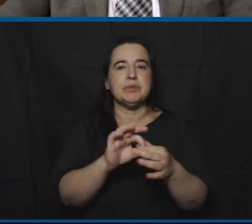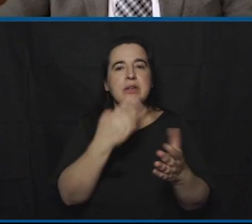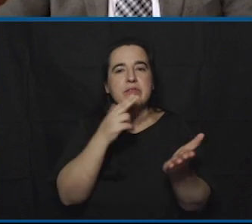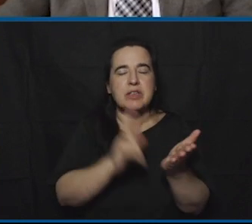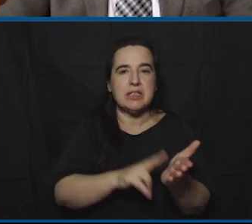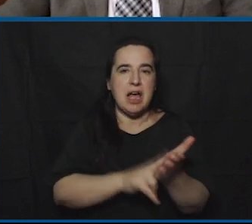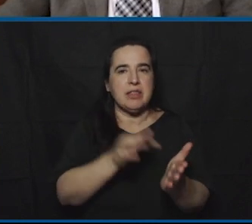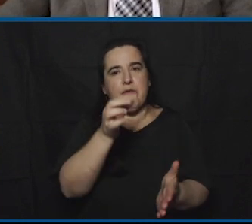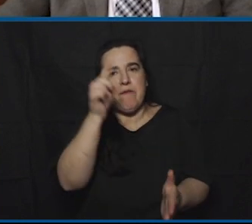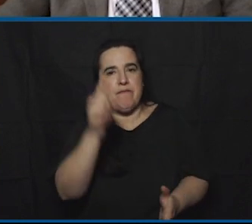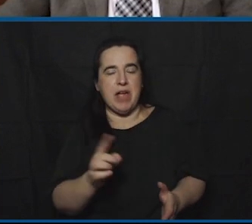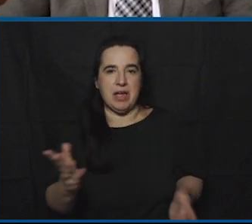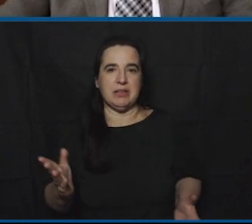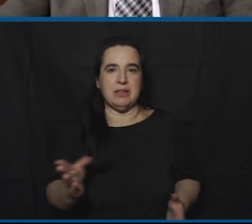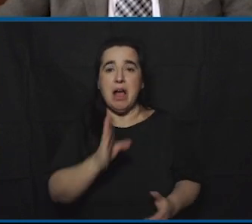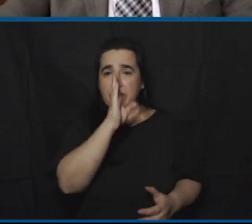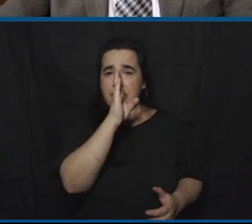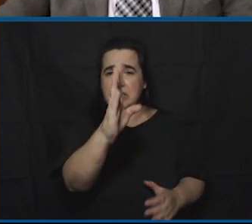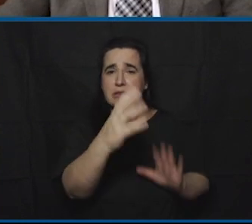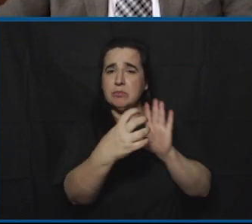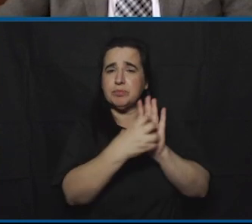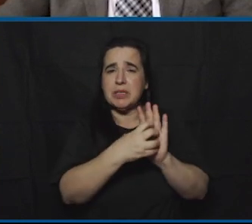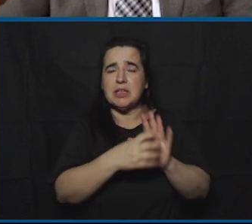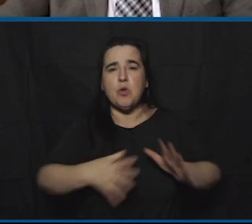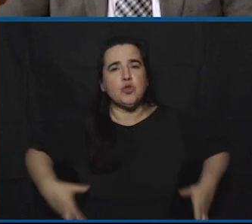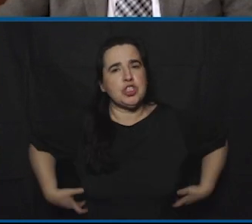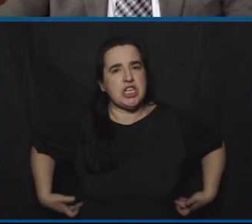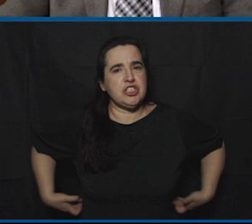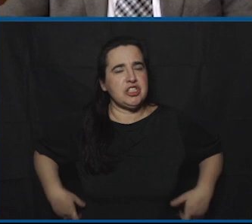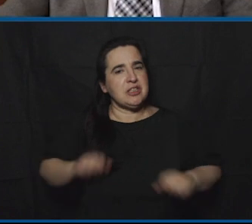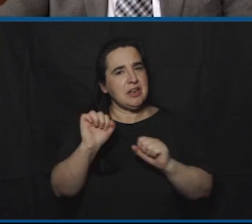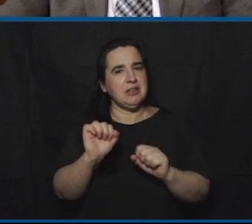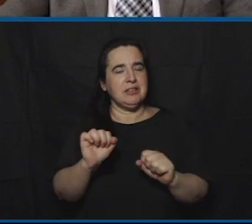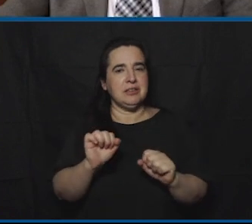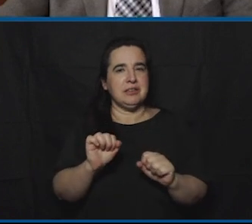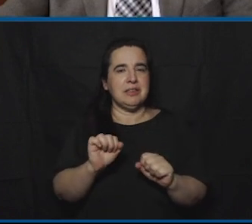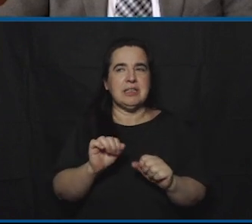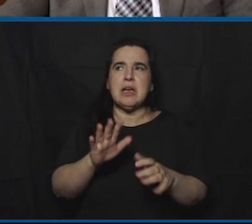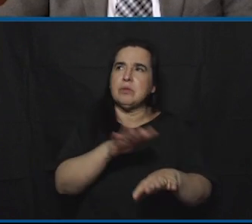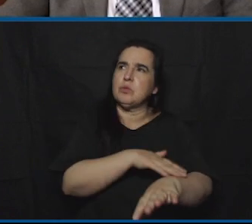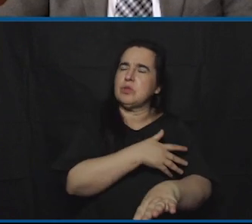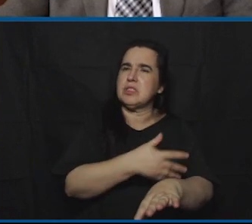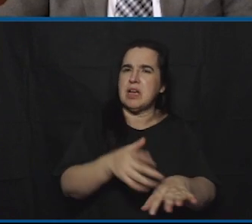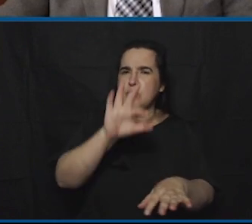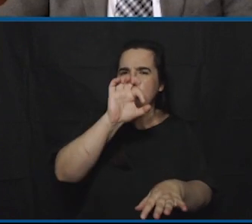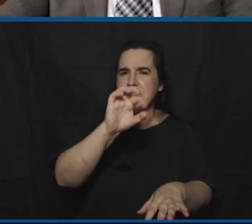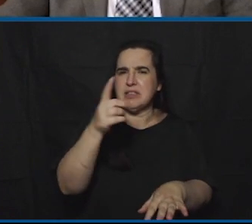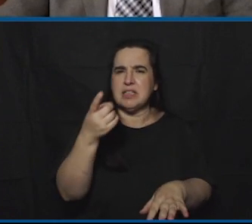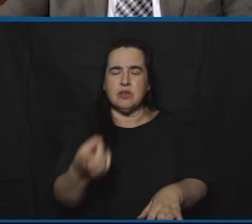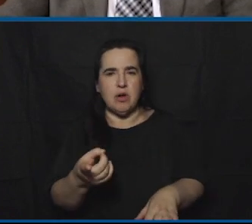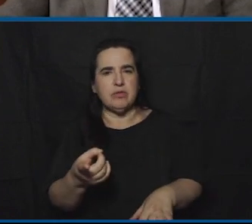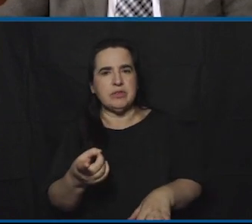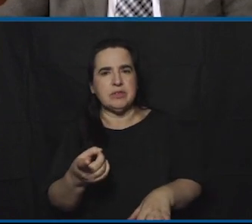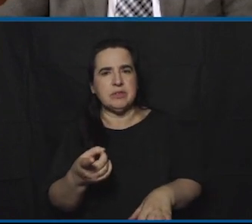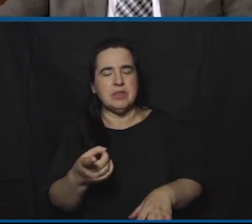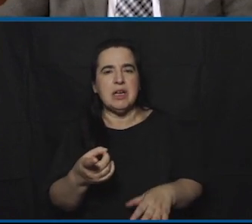com a verdade, com a fé. Diz que a fidelidade é o cinto dos seus rins. E isto recorda-me também o Salmo 89 de Davi, que dizia: justiça e juízo